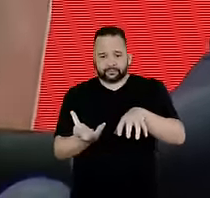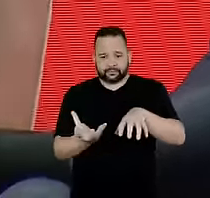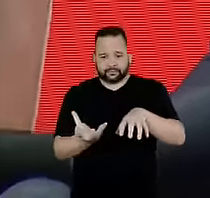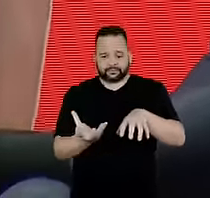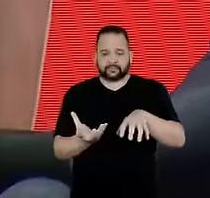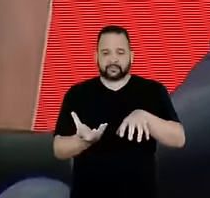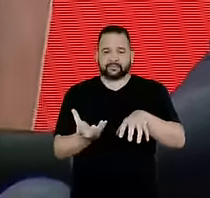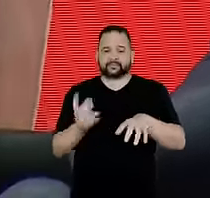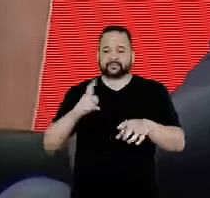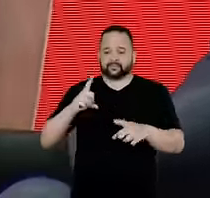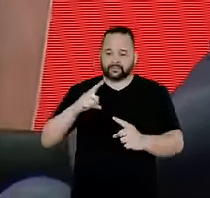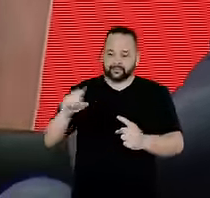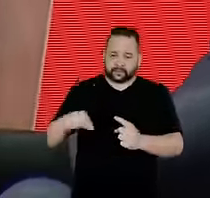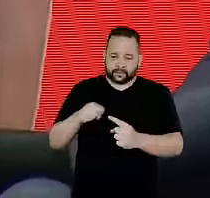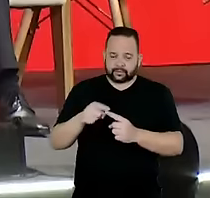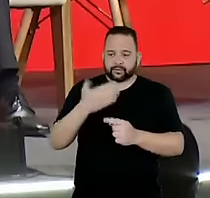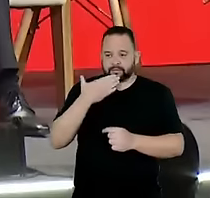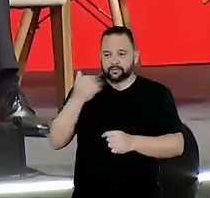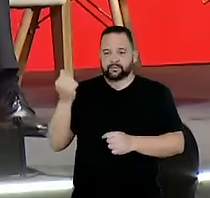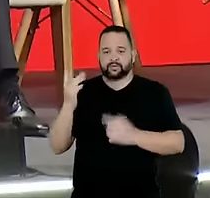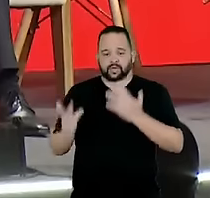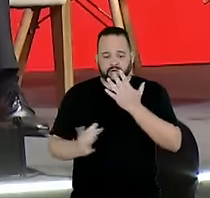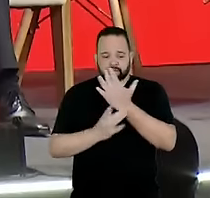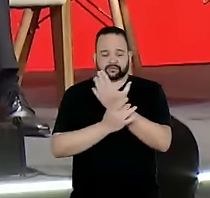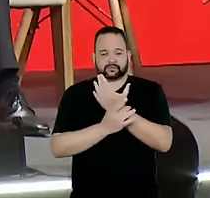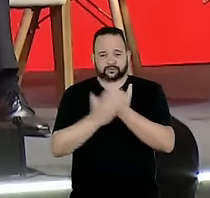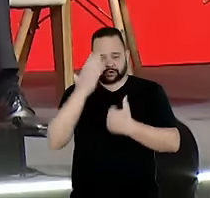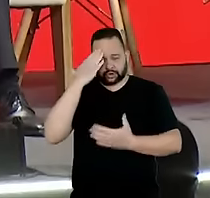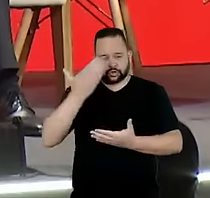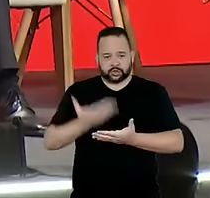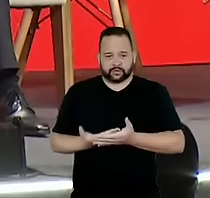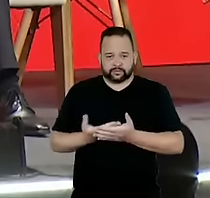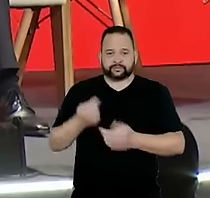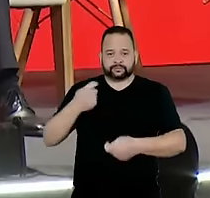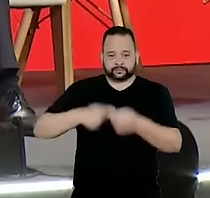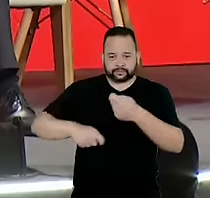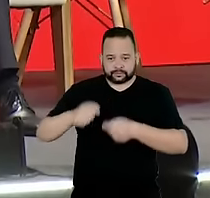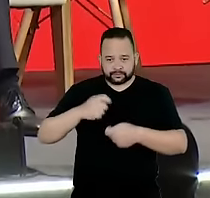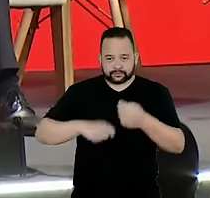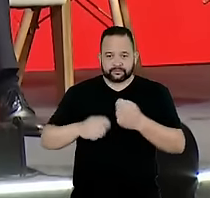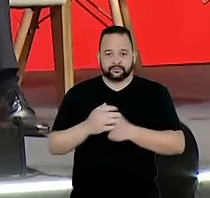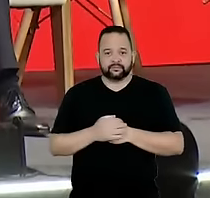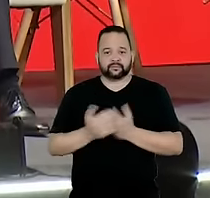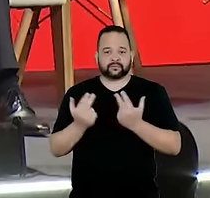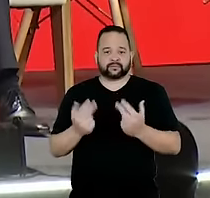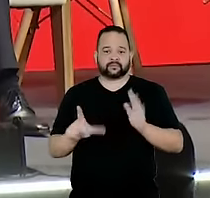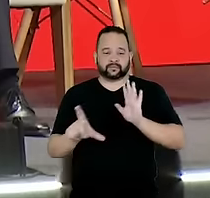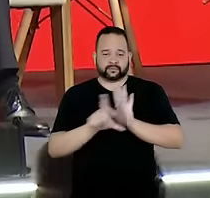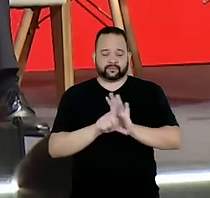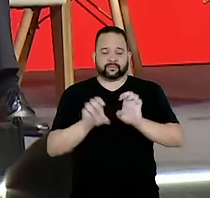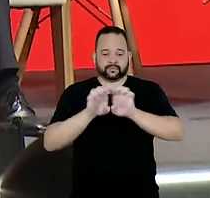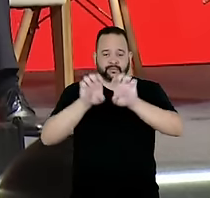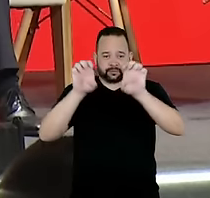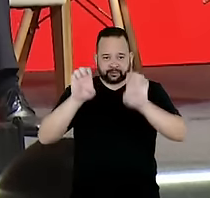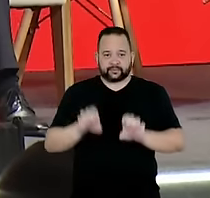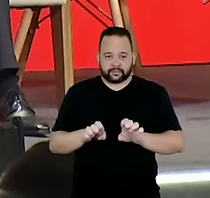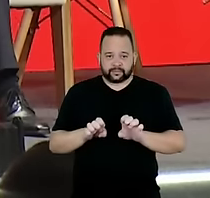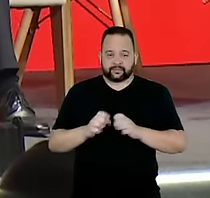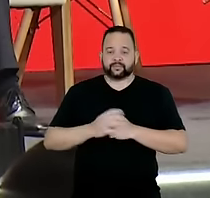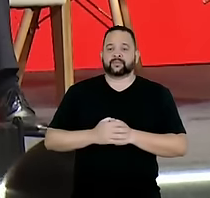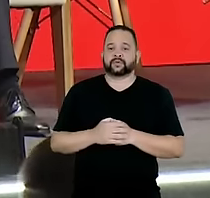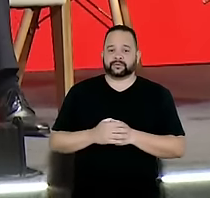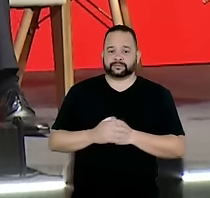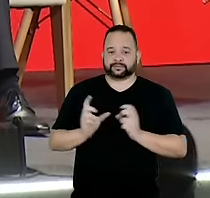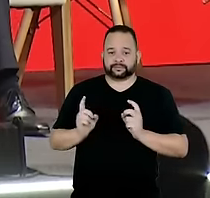segurança do mercado financeiro como um todo como é o caso da lei de infraestrutura do mercado financeiro é a para aumentar a